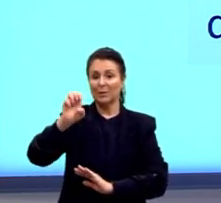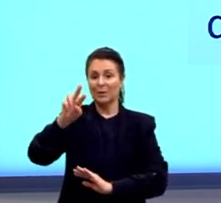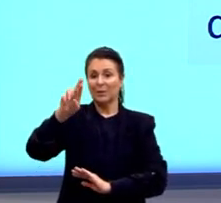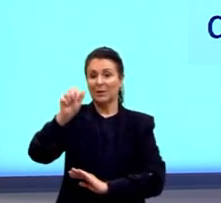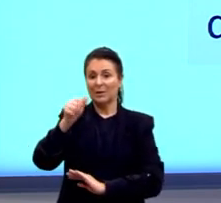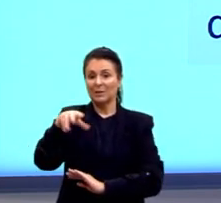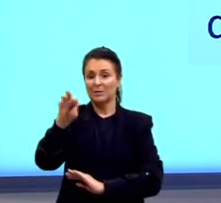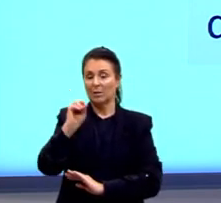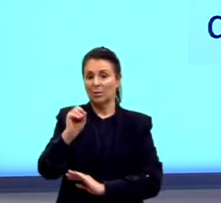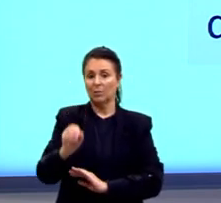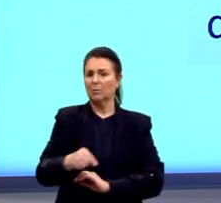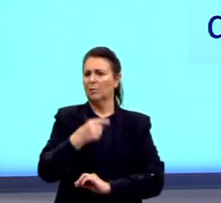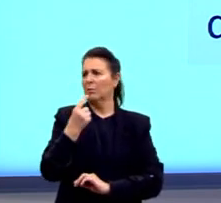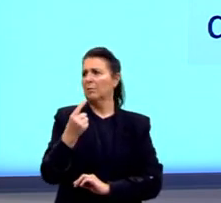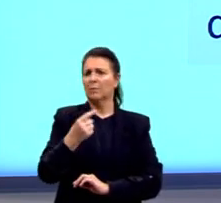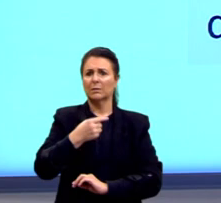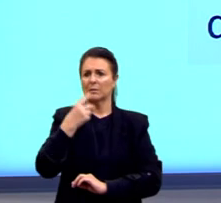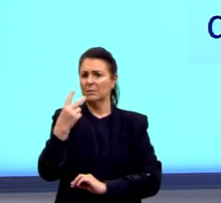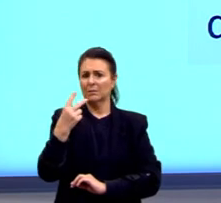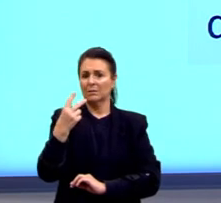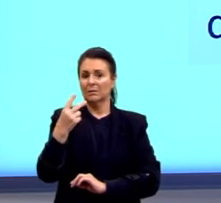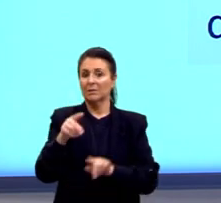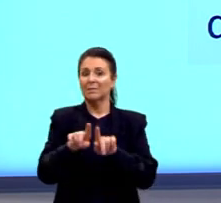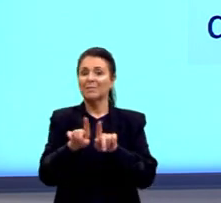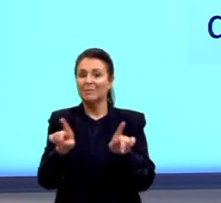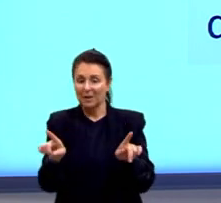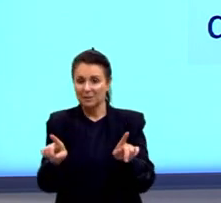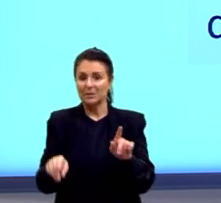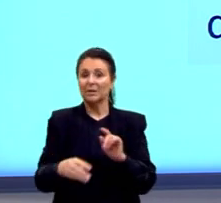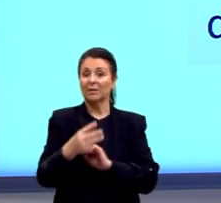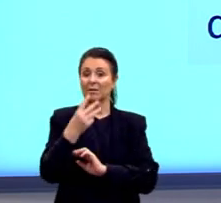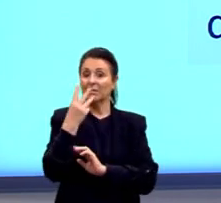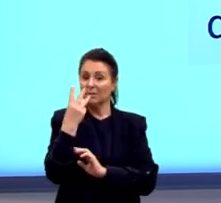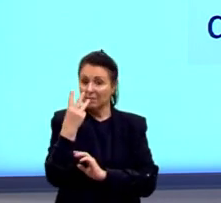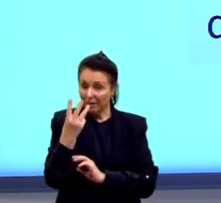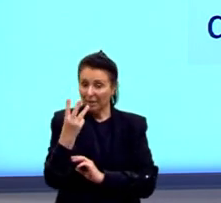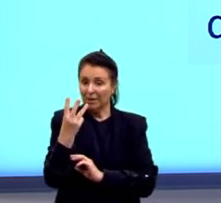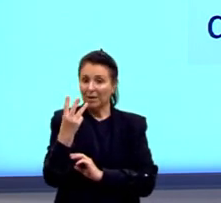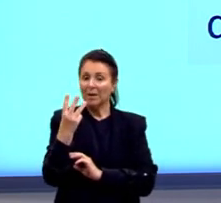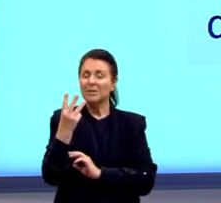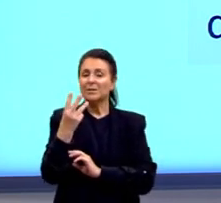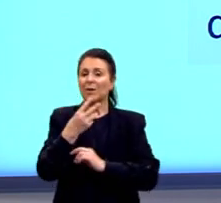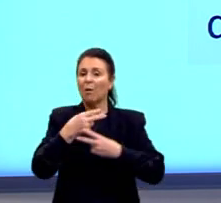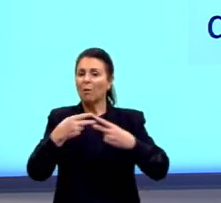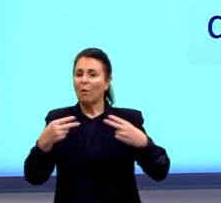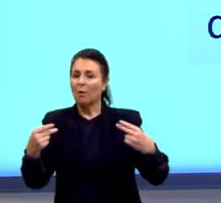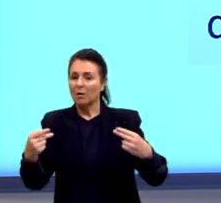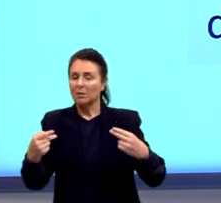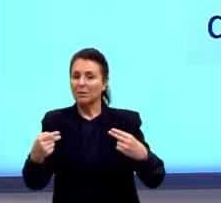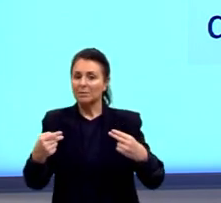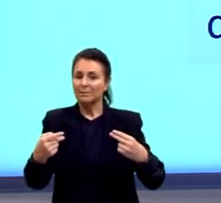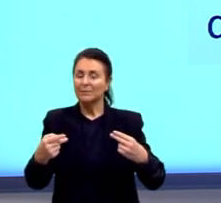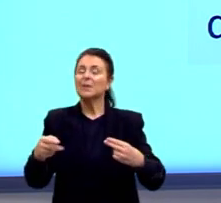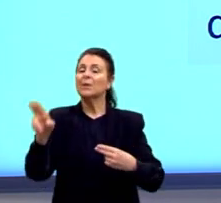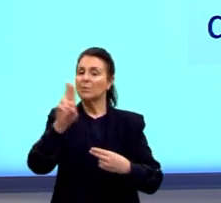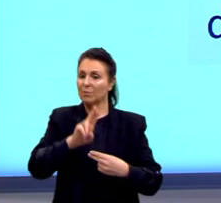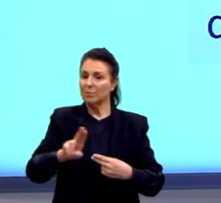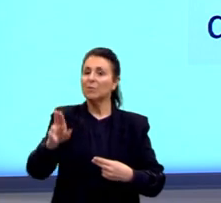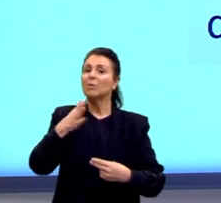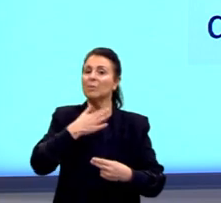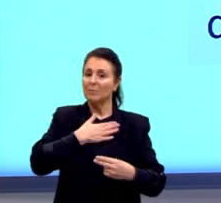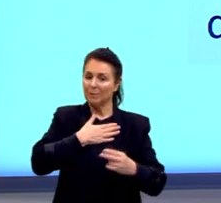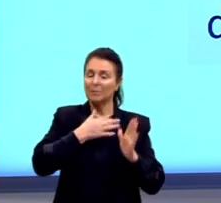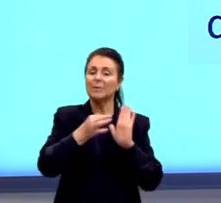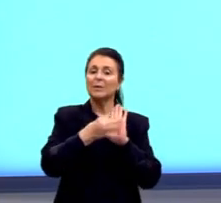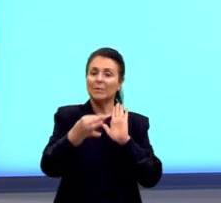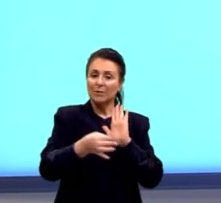só uma não só duas E no caso três situações que servem como argumentação para